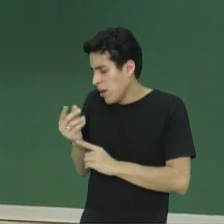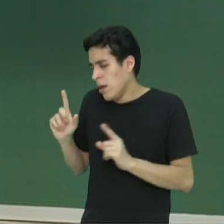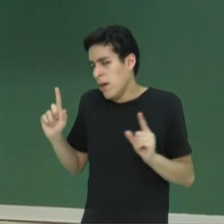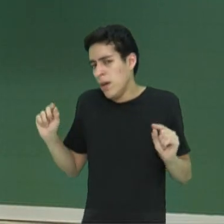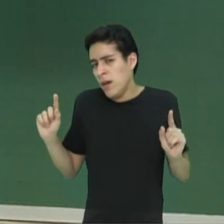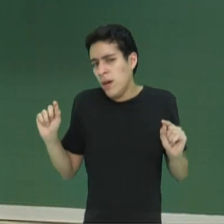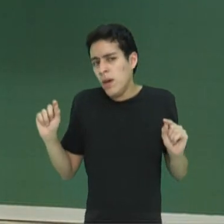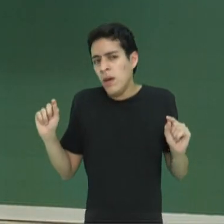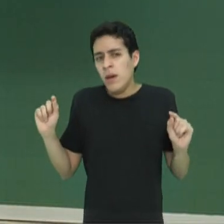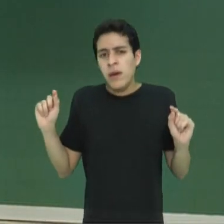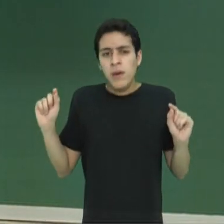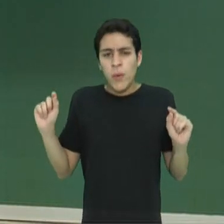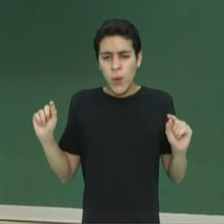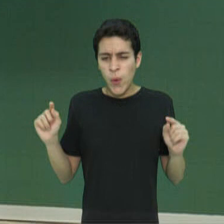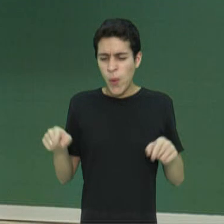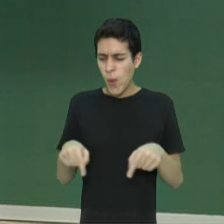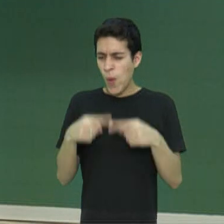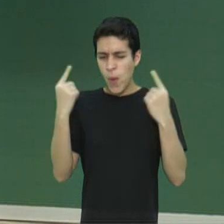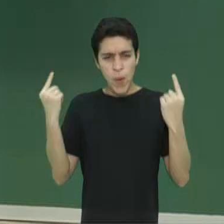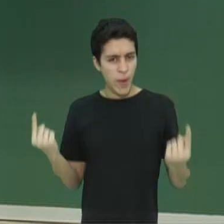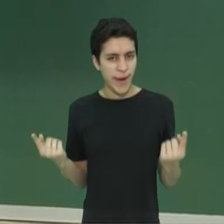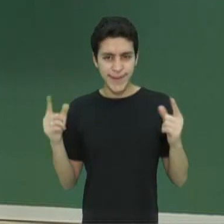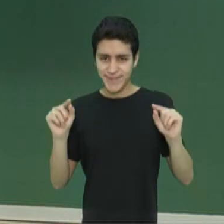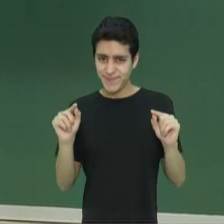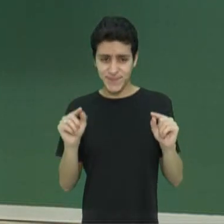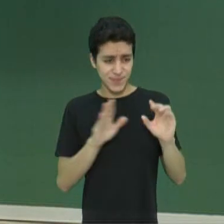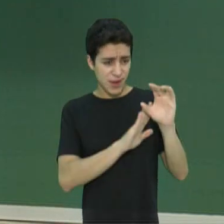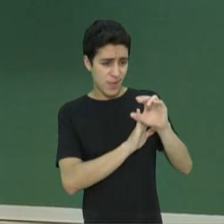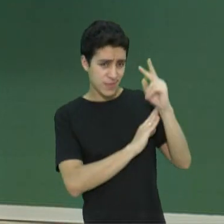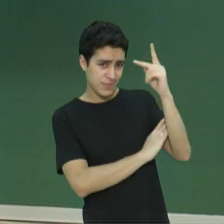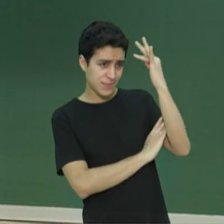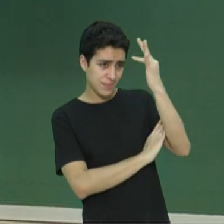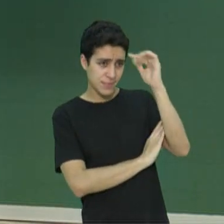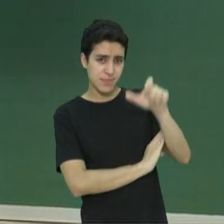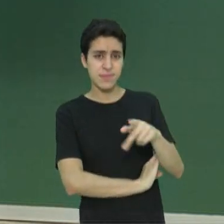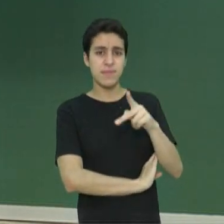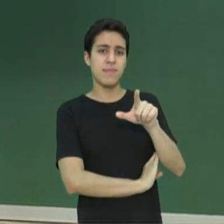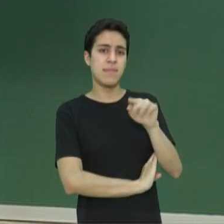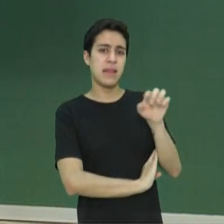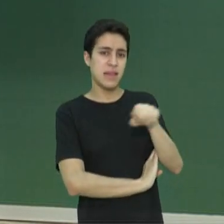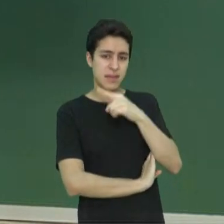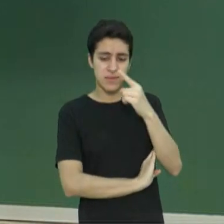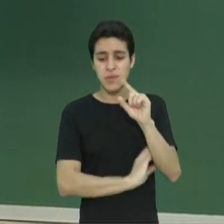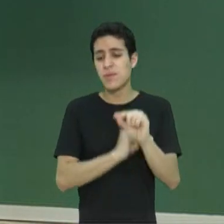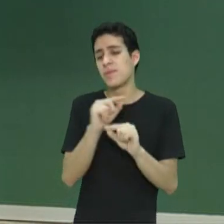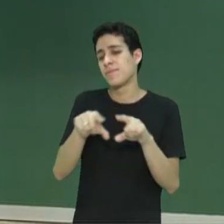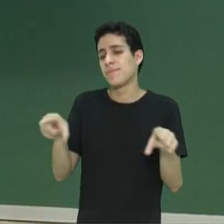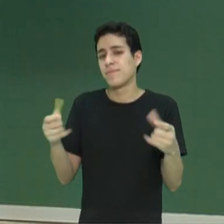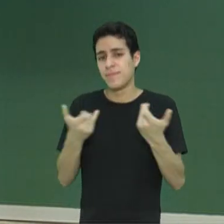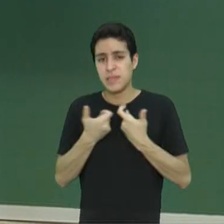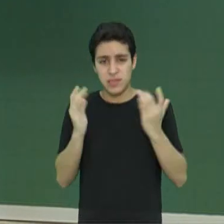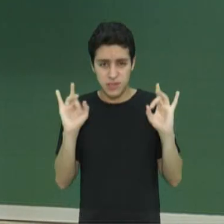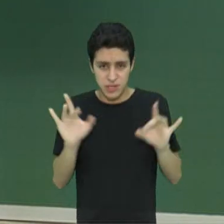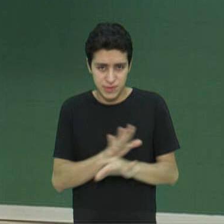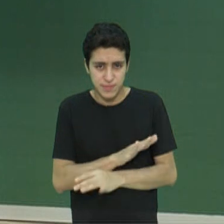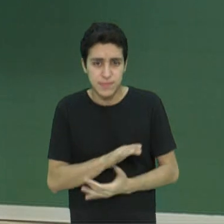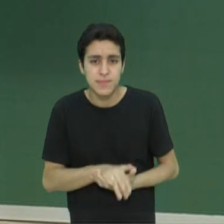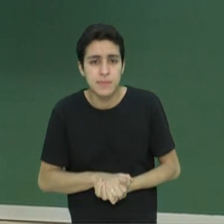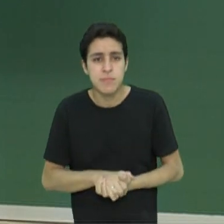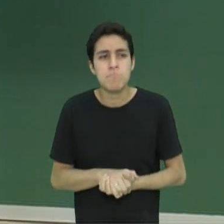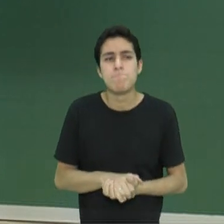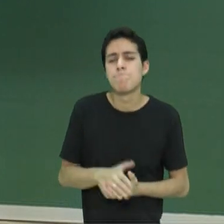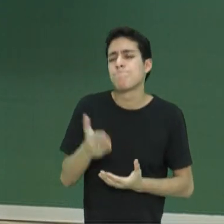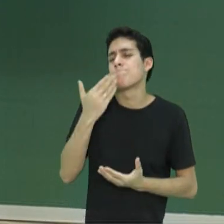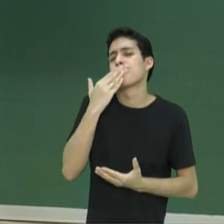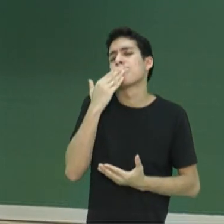certo? São opostos à concepção de filosofia de Platão. Veja, a questão já nos dá isso aqui. E o comando